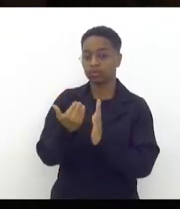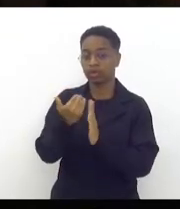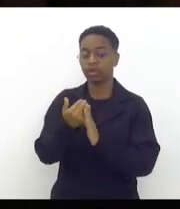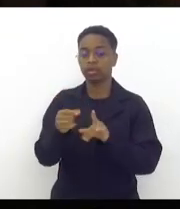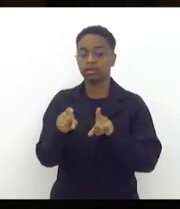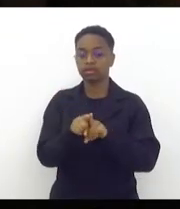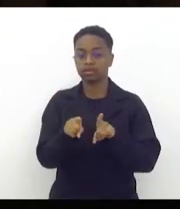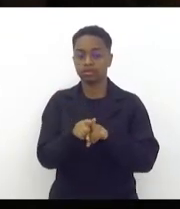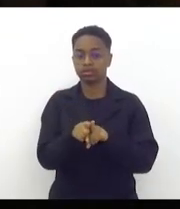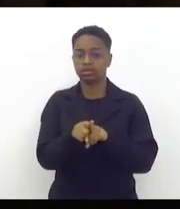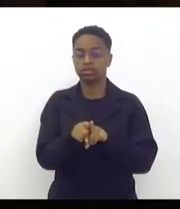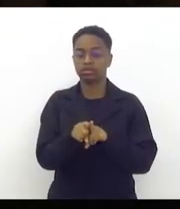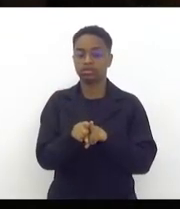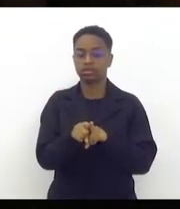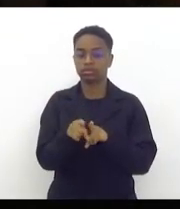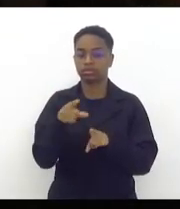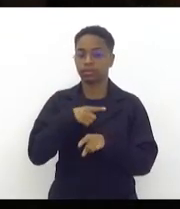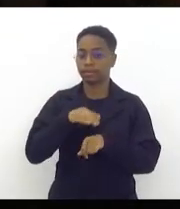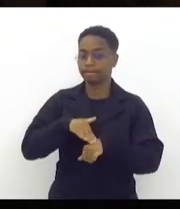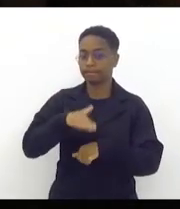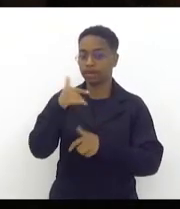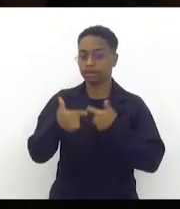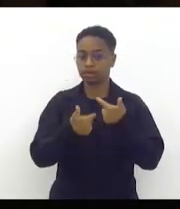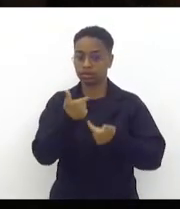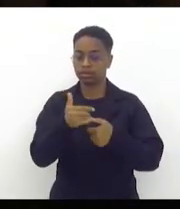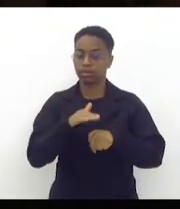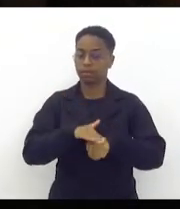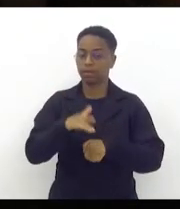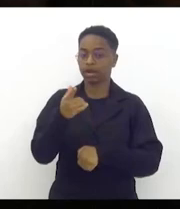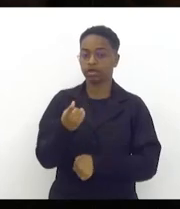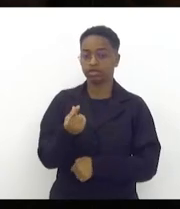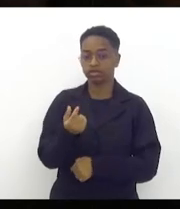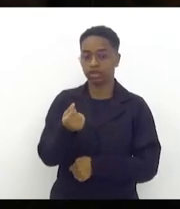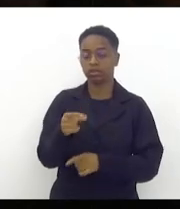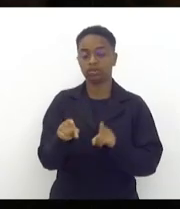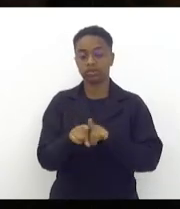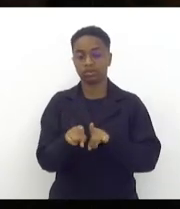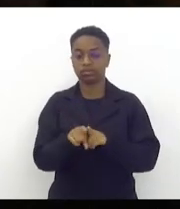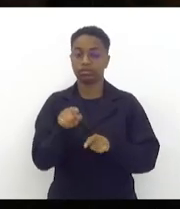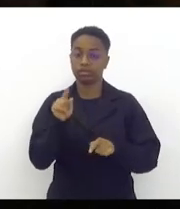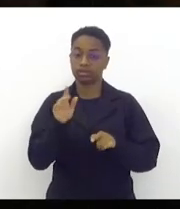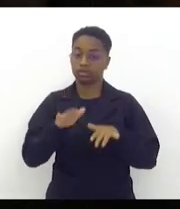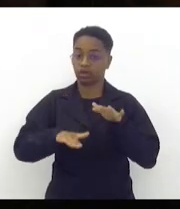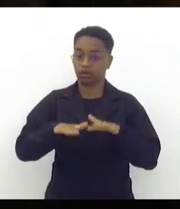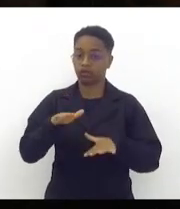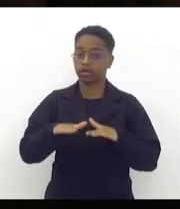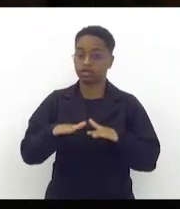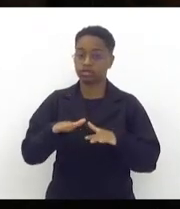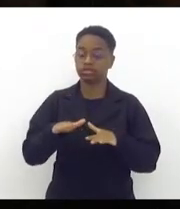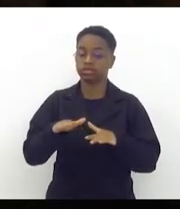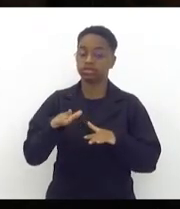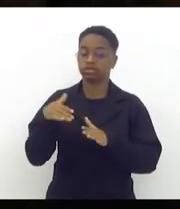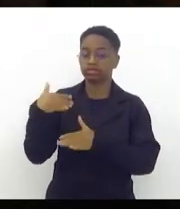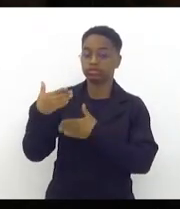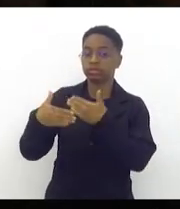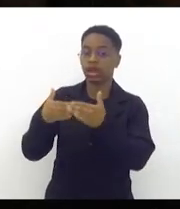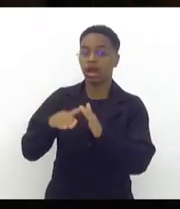geraremos mais emprego e mais renda e, possivelmente, teremos um crescimento de